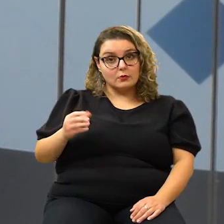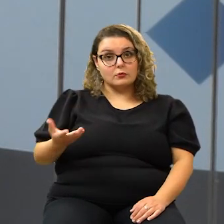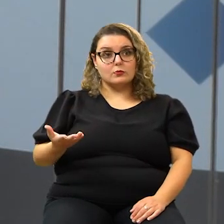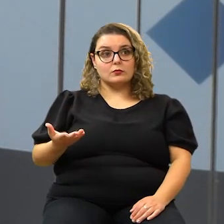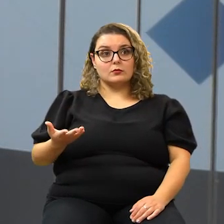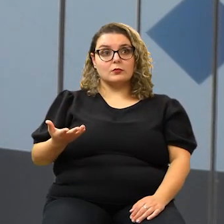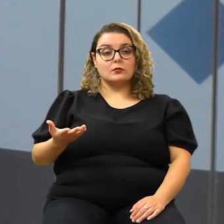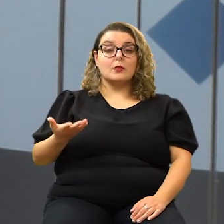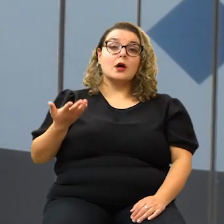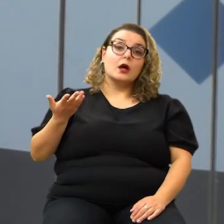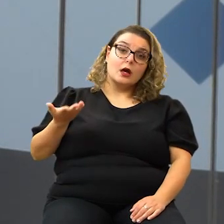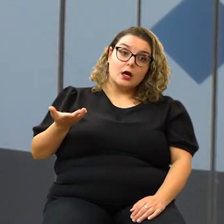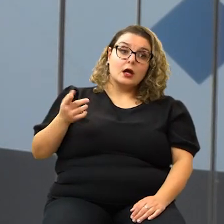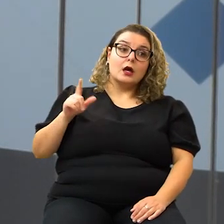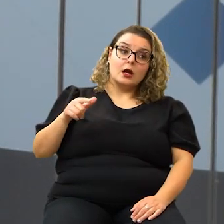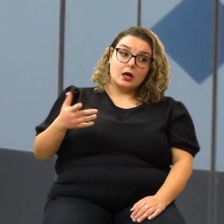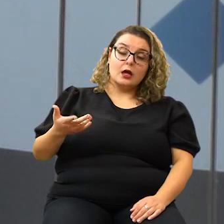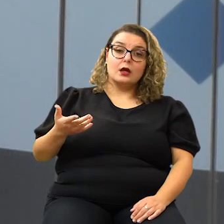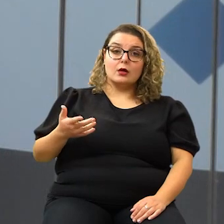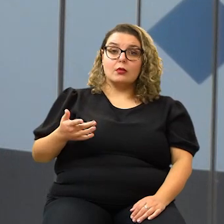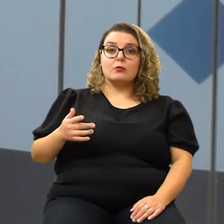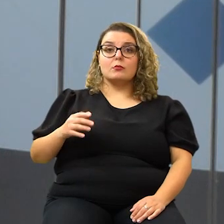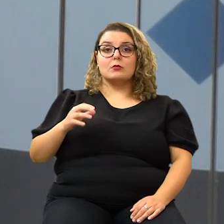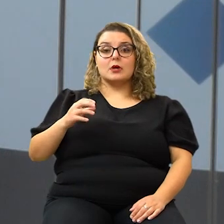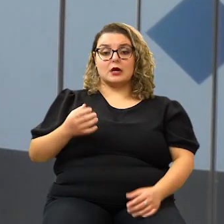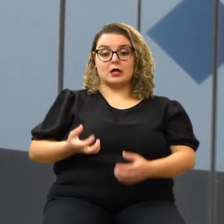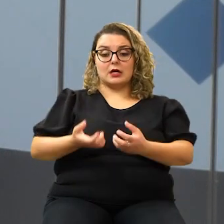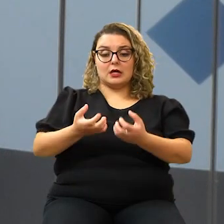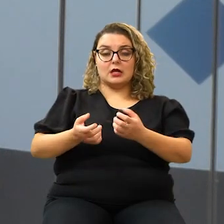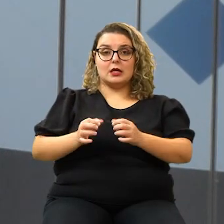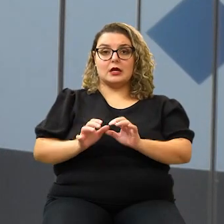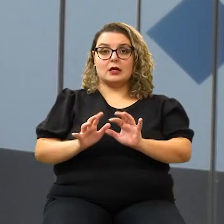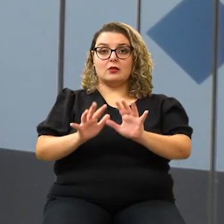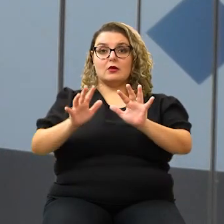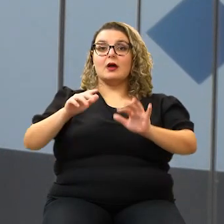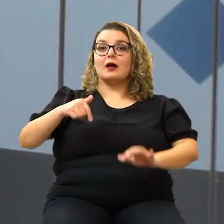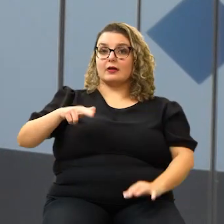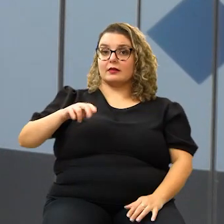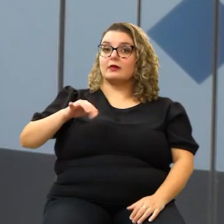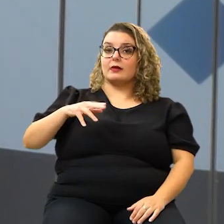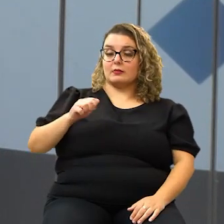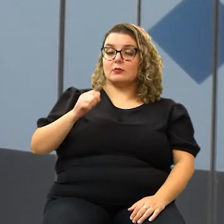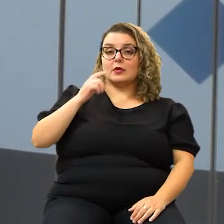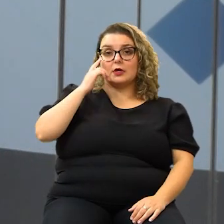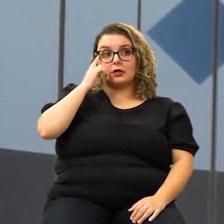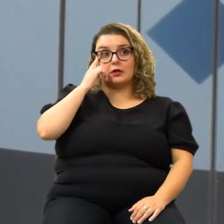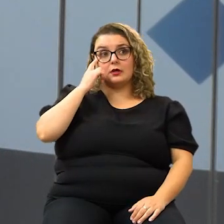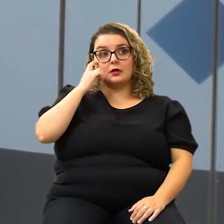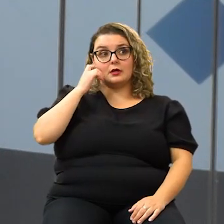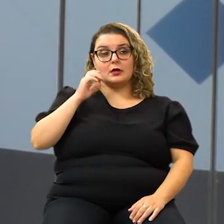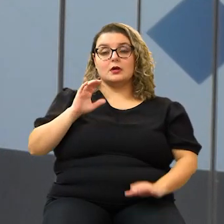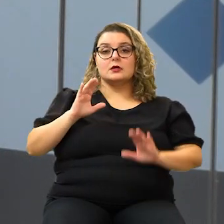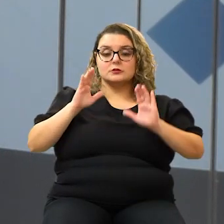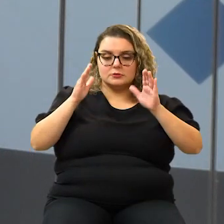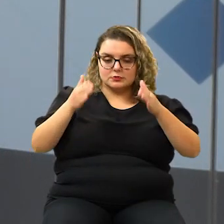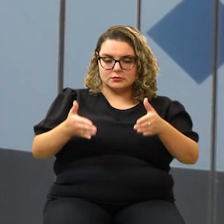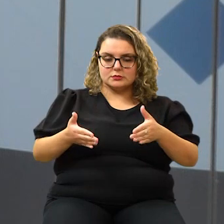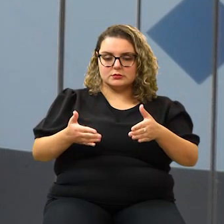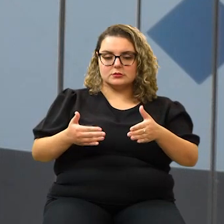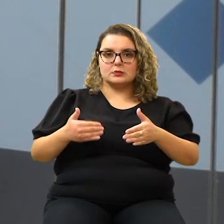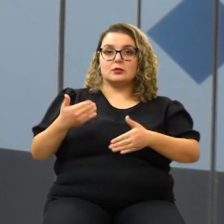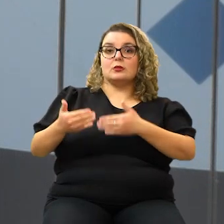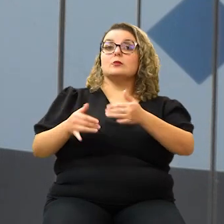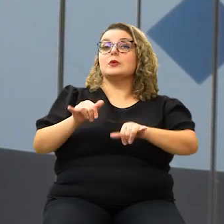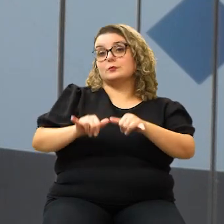E então é uma queima, e essa queima que provoca essa concentração, é um